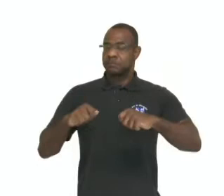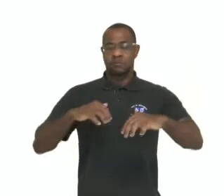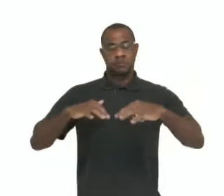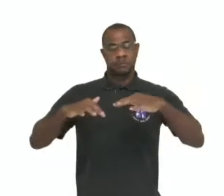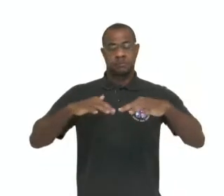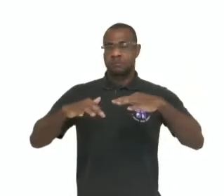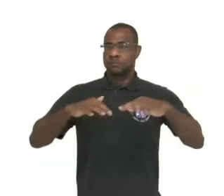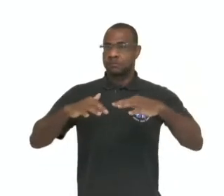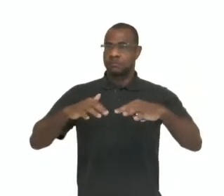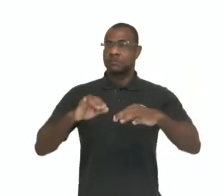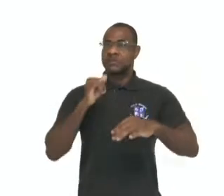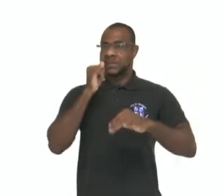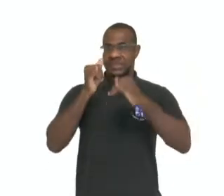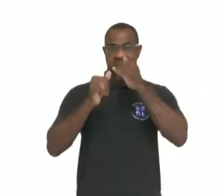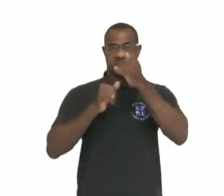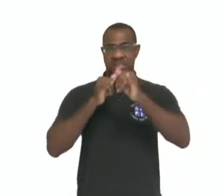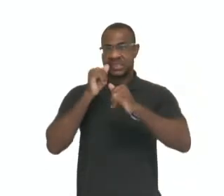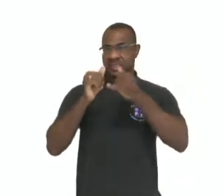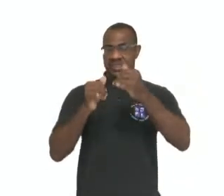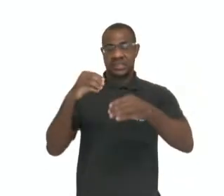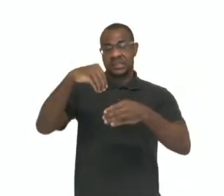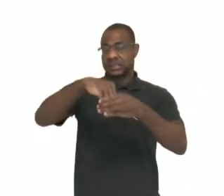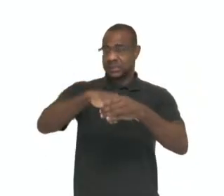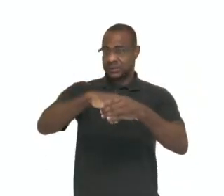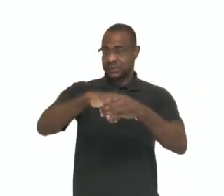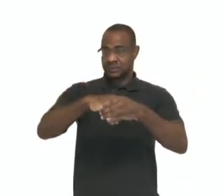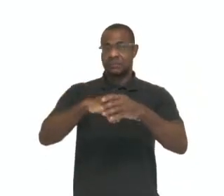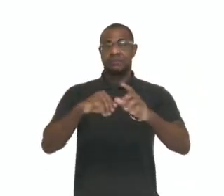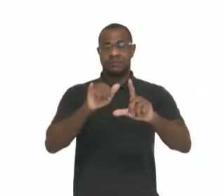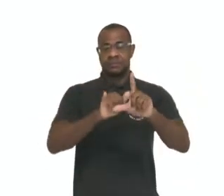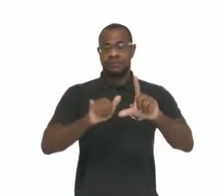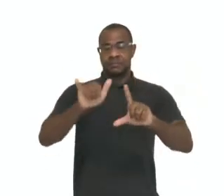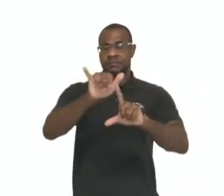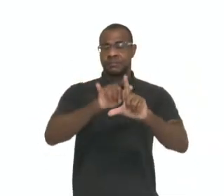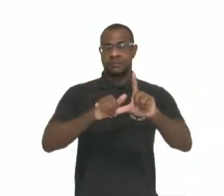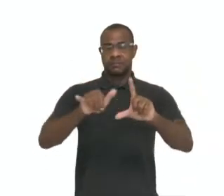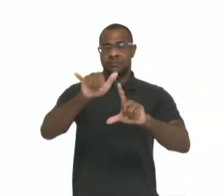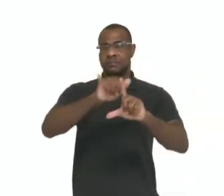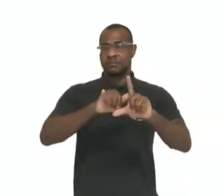de cargas elétricas, né, em seu interior com grande facilidade, pois